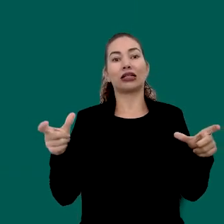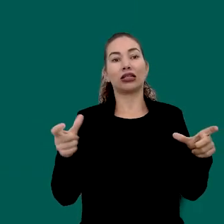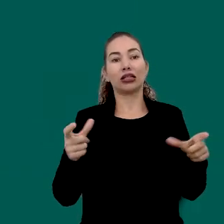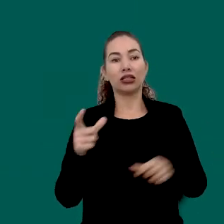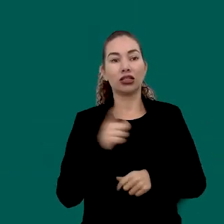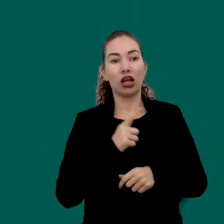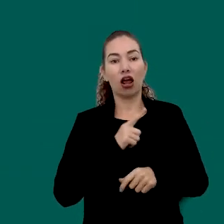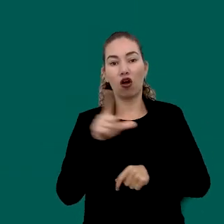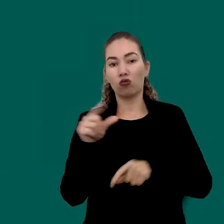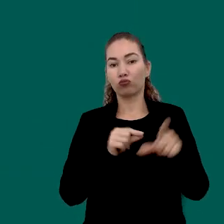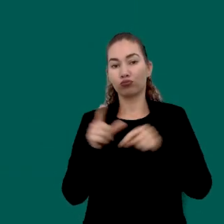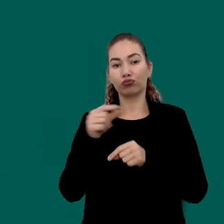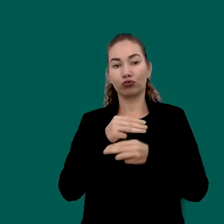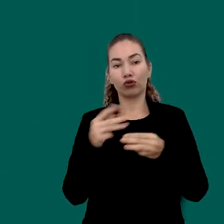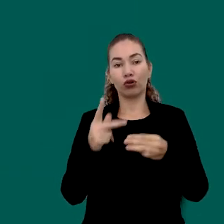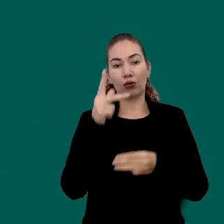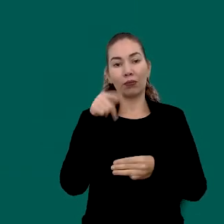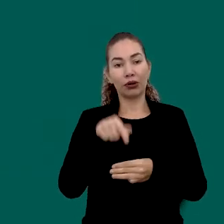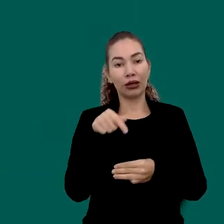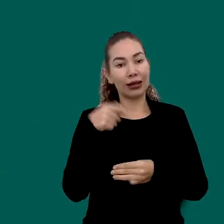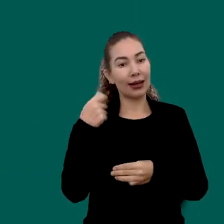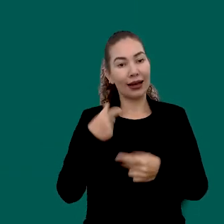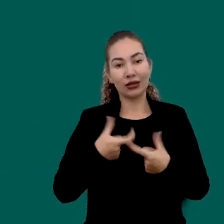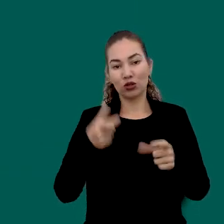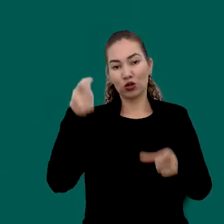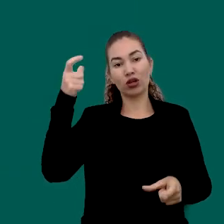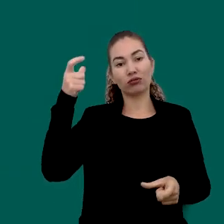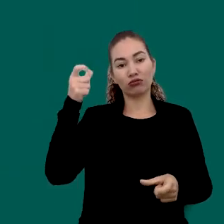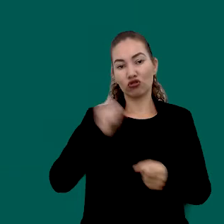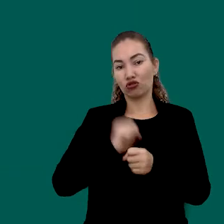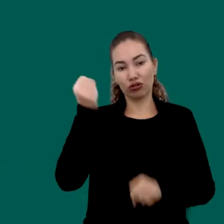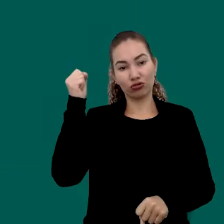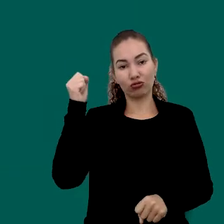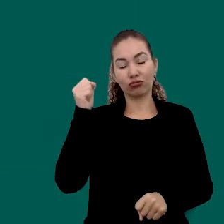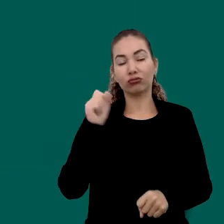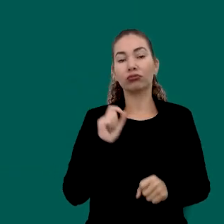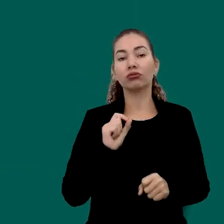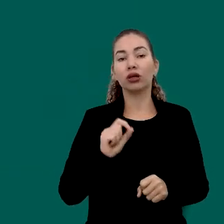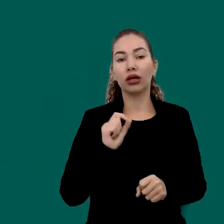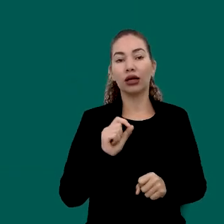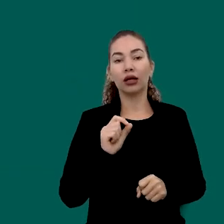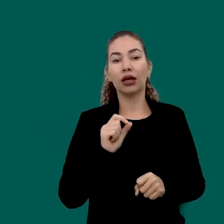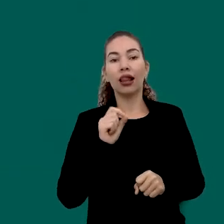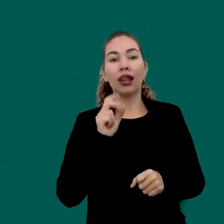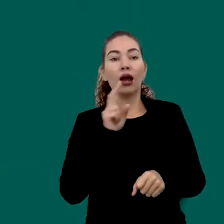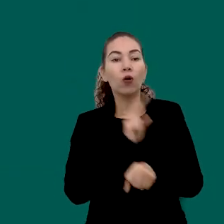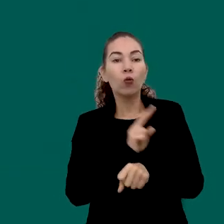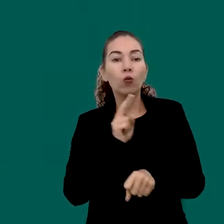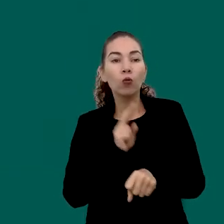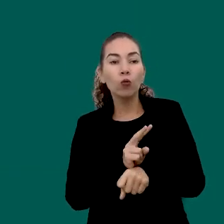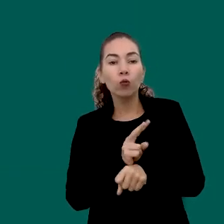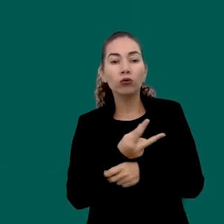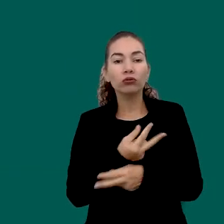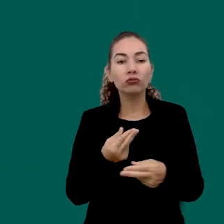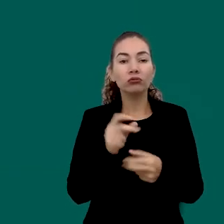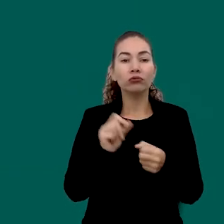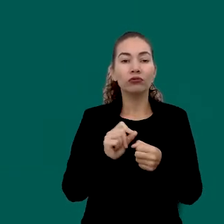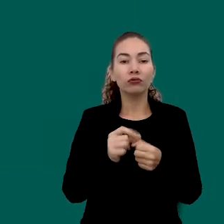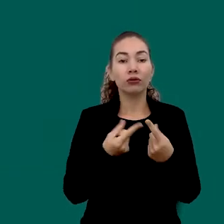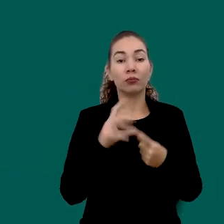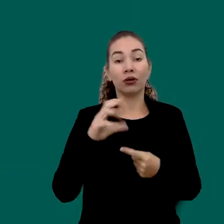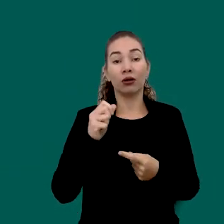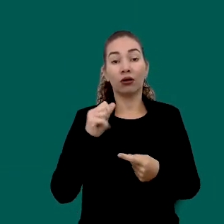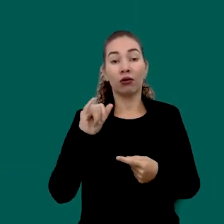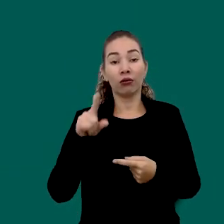são grandes, são muitos tomadores de decisão, uma área de marketing de uma rede dessa, ela é gigante, ela cuida muito dos passos que ela